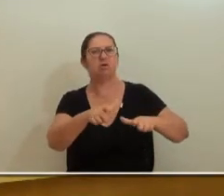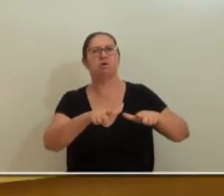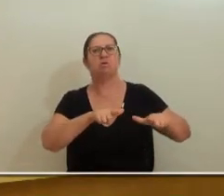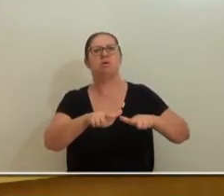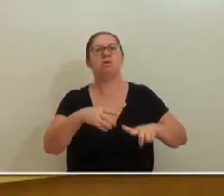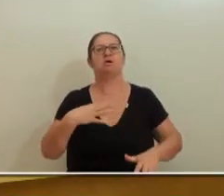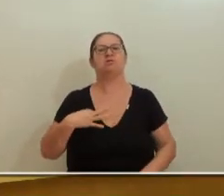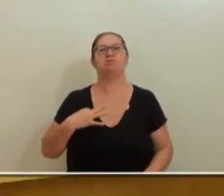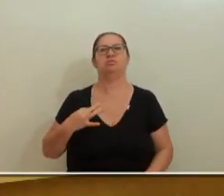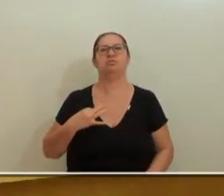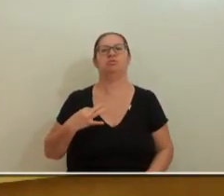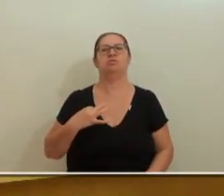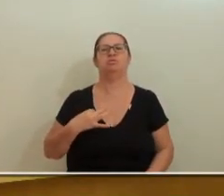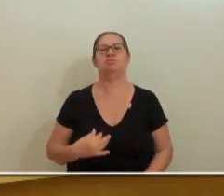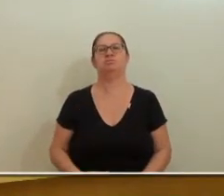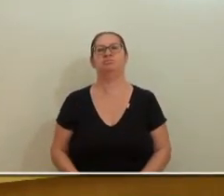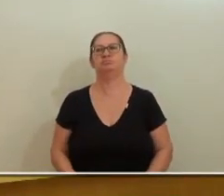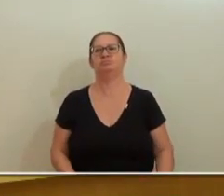voluntariado, toda a sua